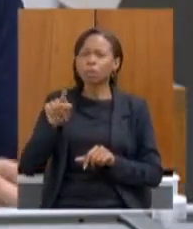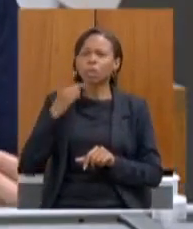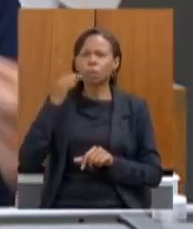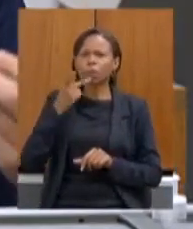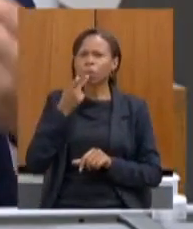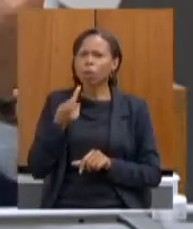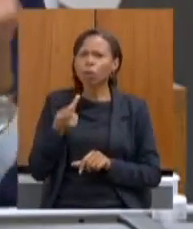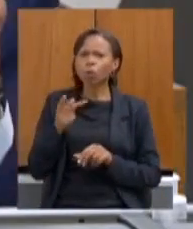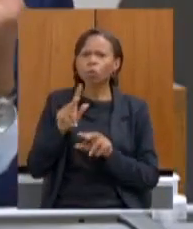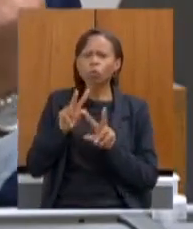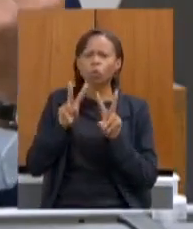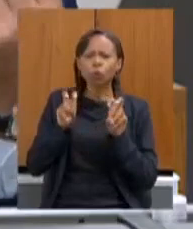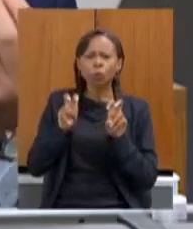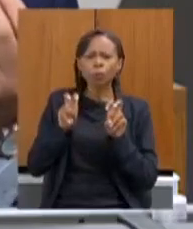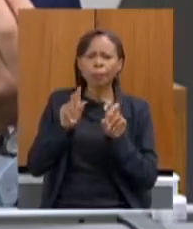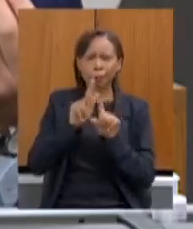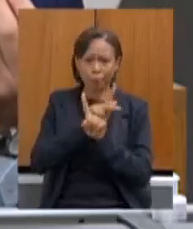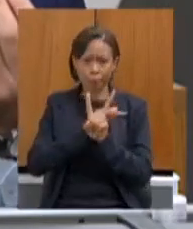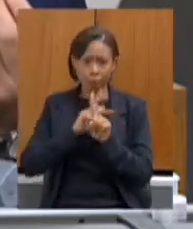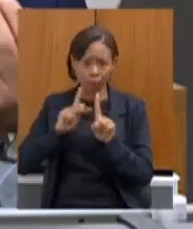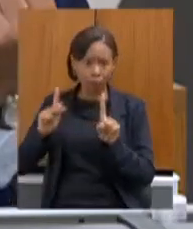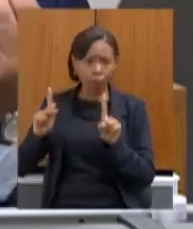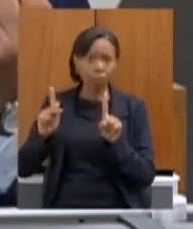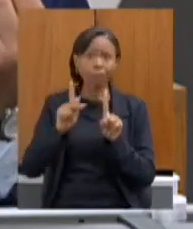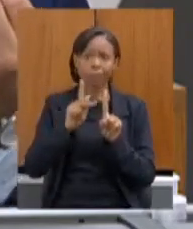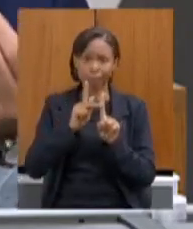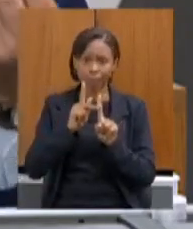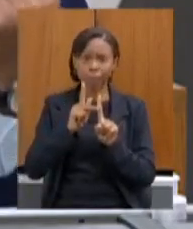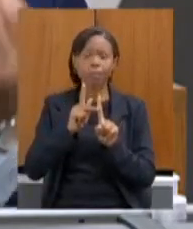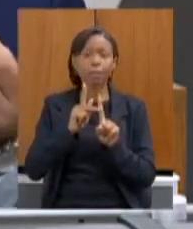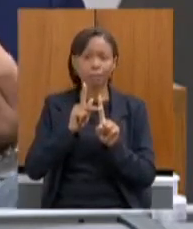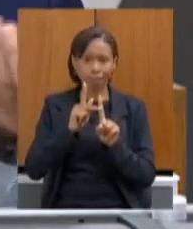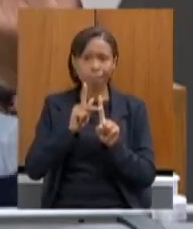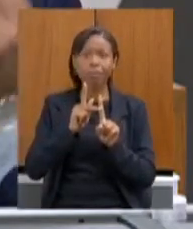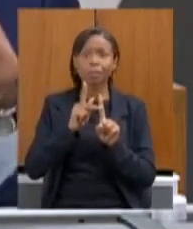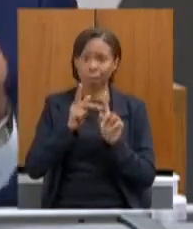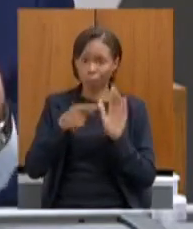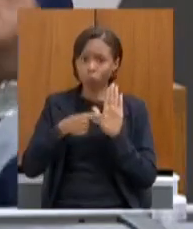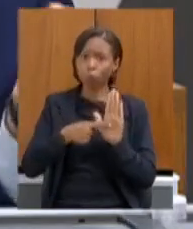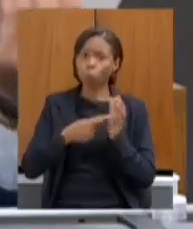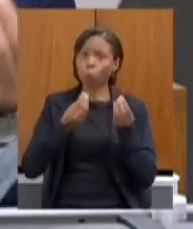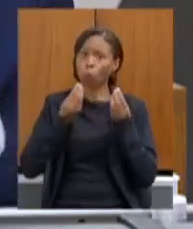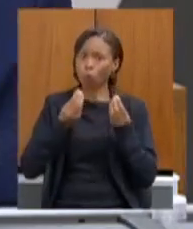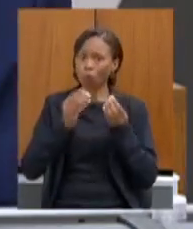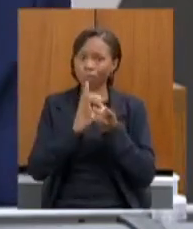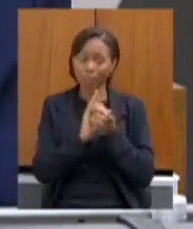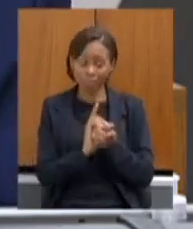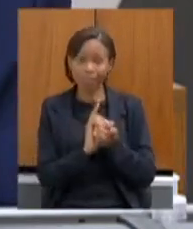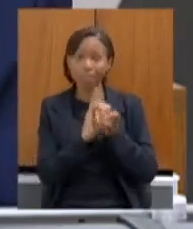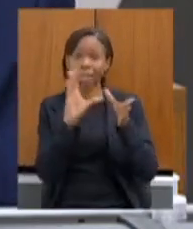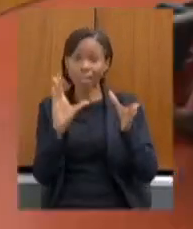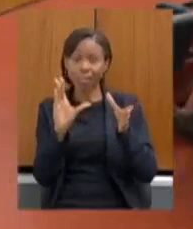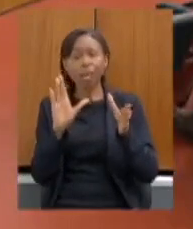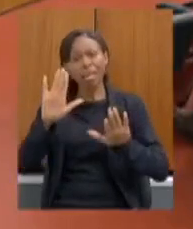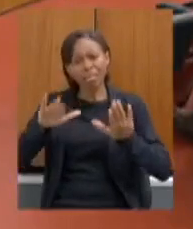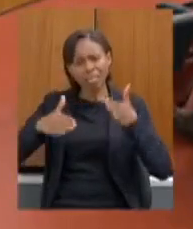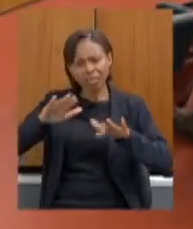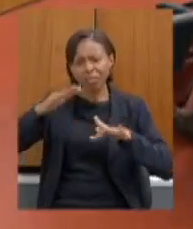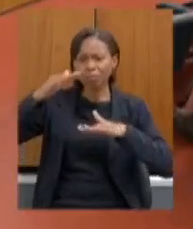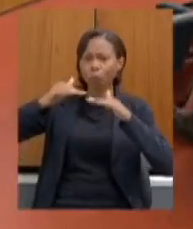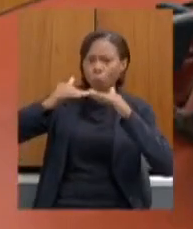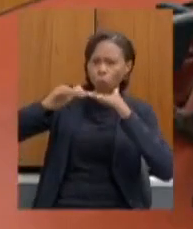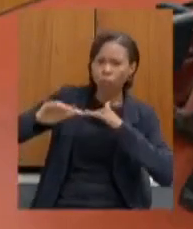reforma da Previdência, eu acho que ali foi um exemplo claro de como que, de forma democrática e republicana, ainda que com discordâncias, nós